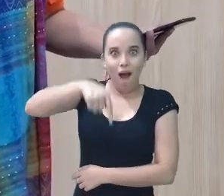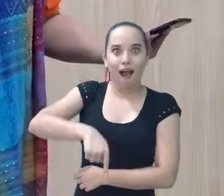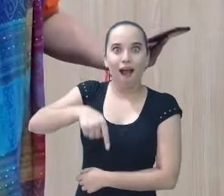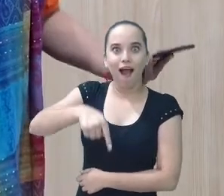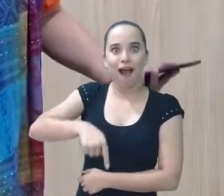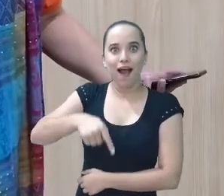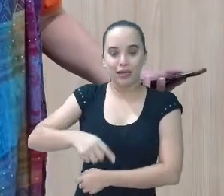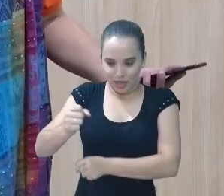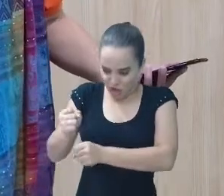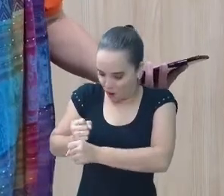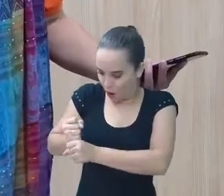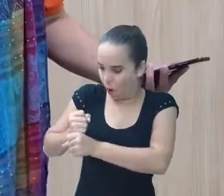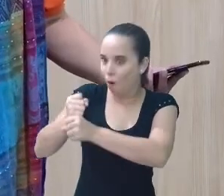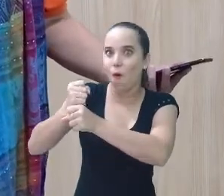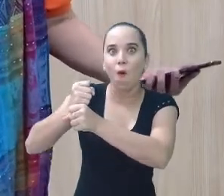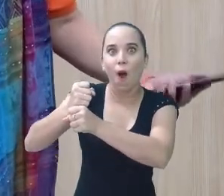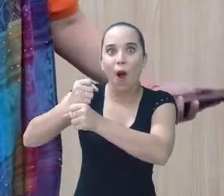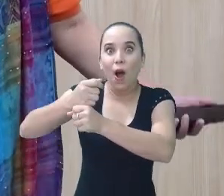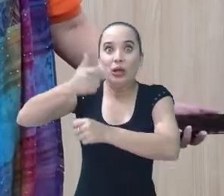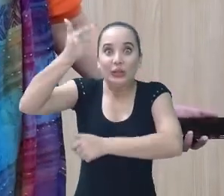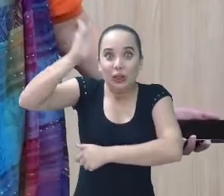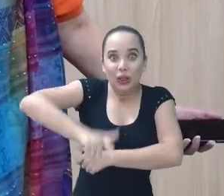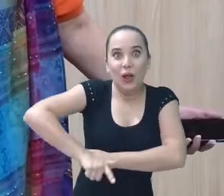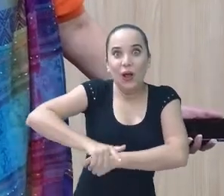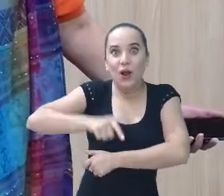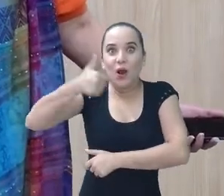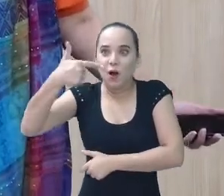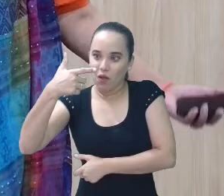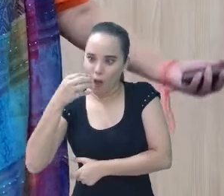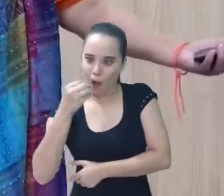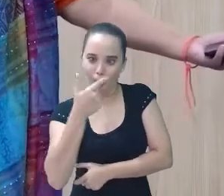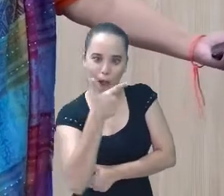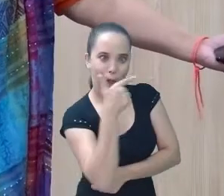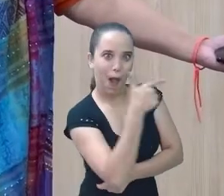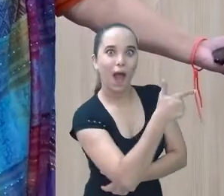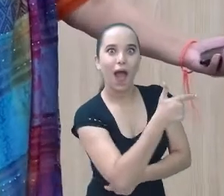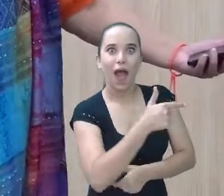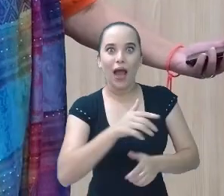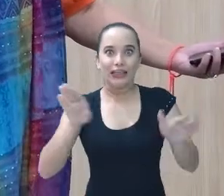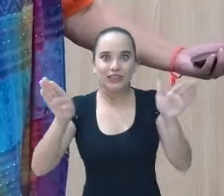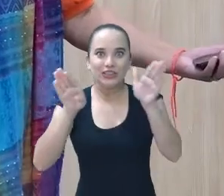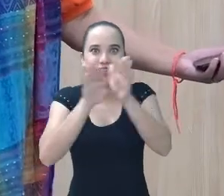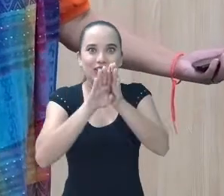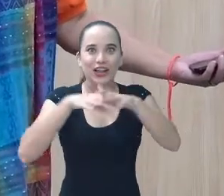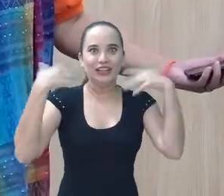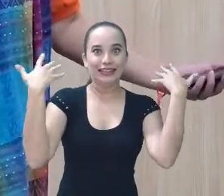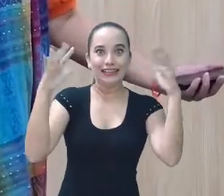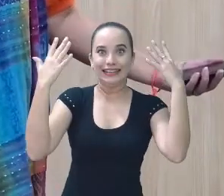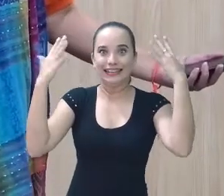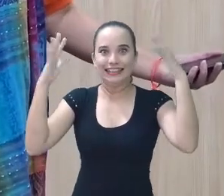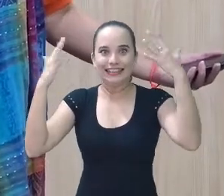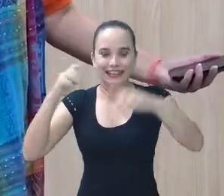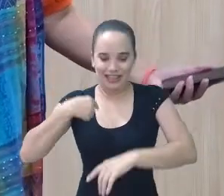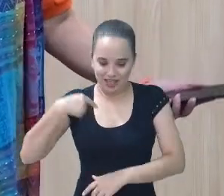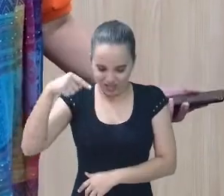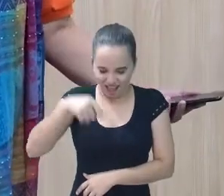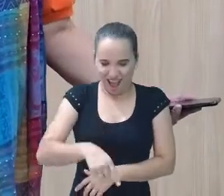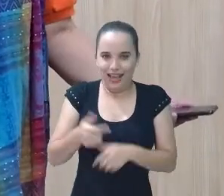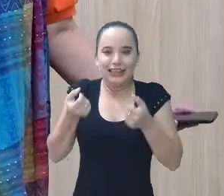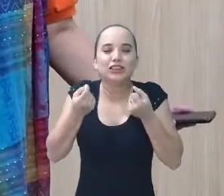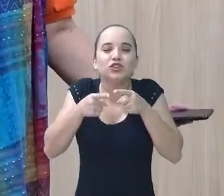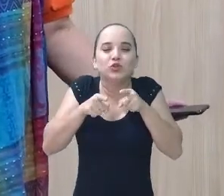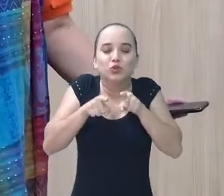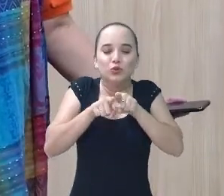em mais um ano, gente. 2022 chegou e a gente está aqui juntinho.